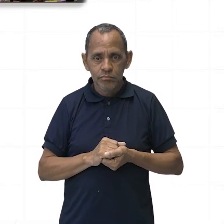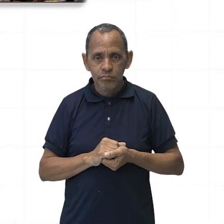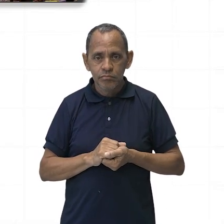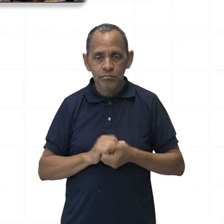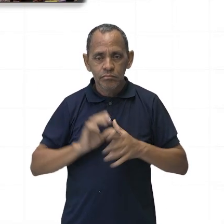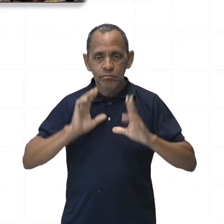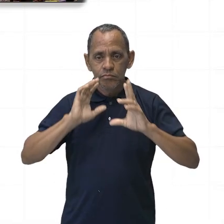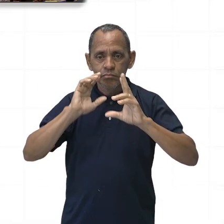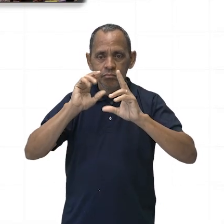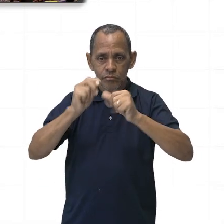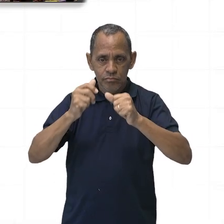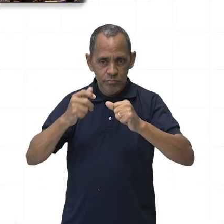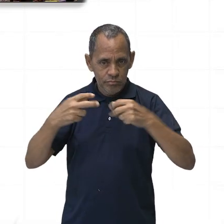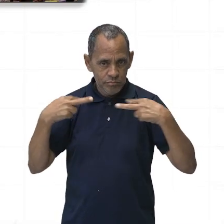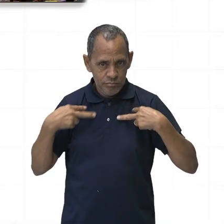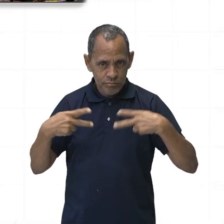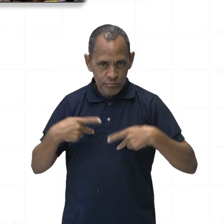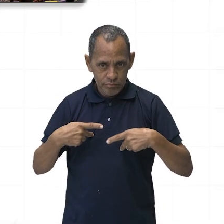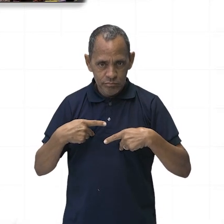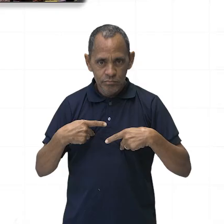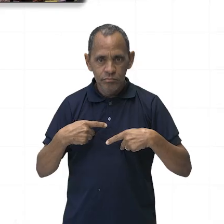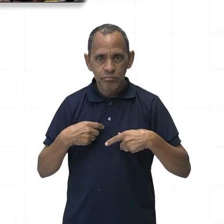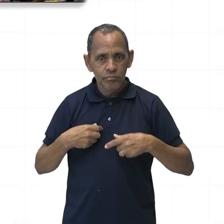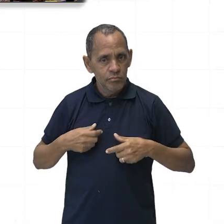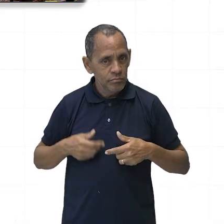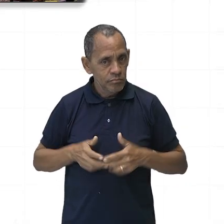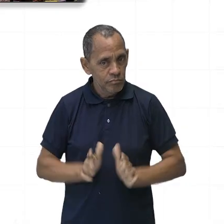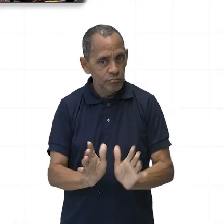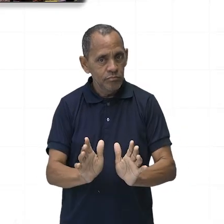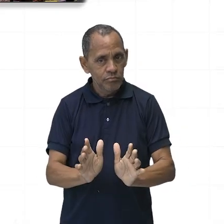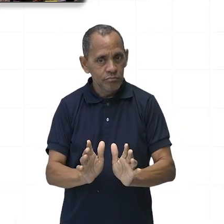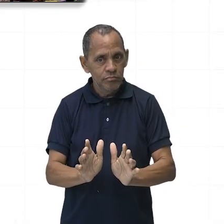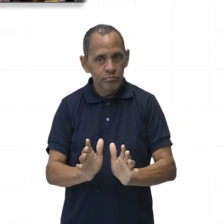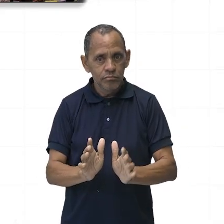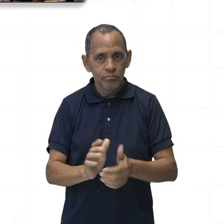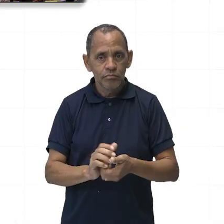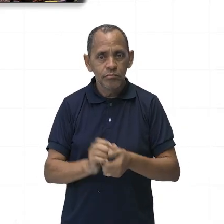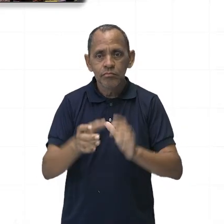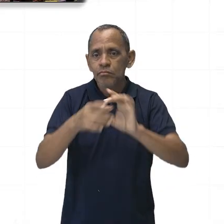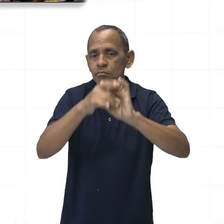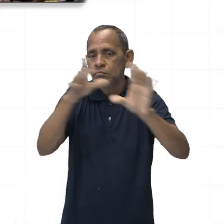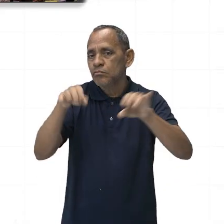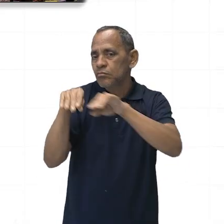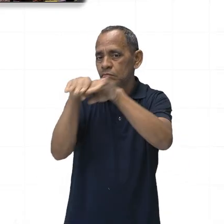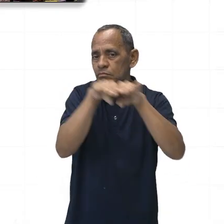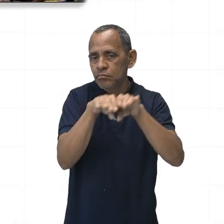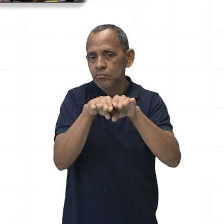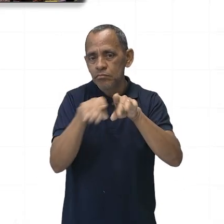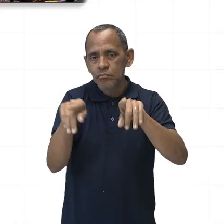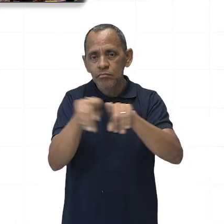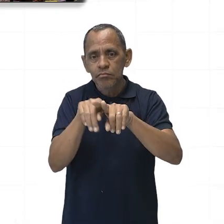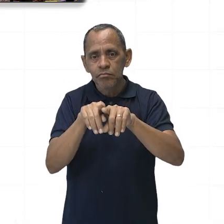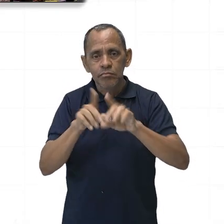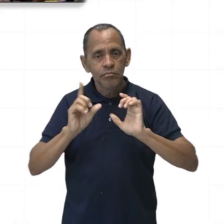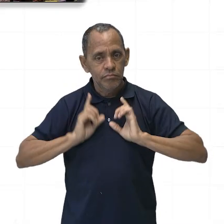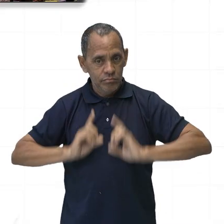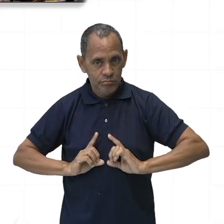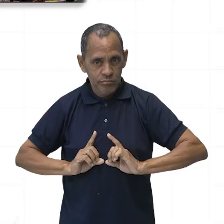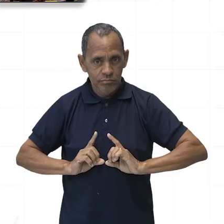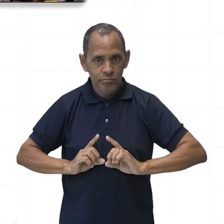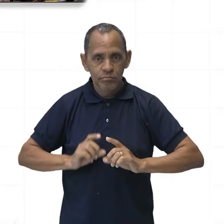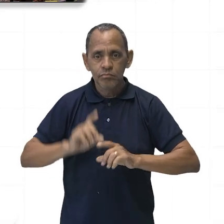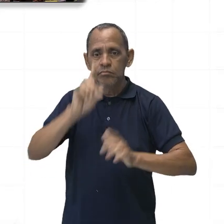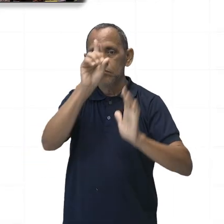Todos os seres humanos nascem livres e iguais em dignidade